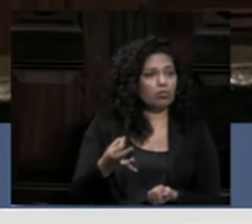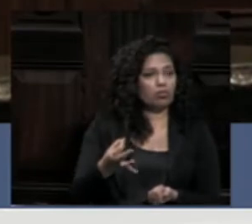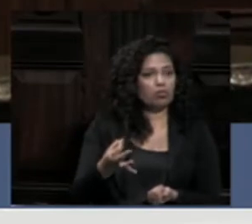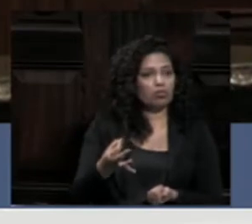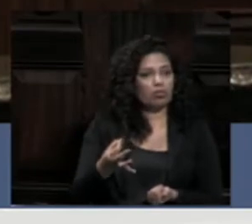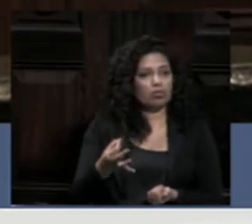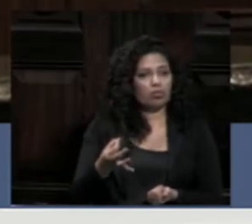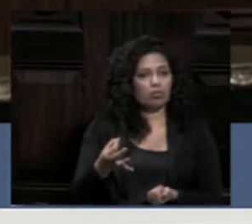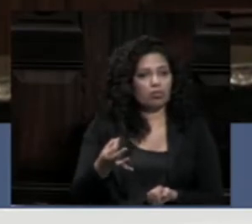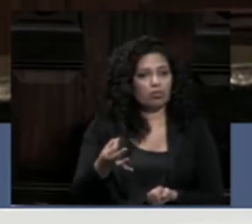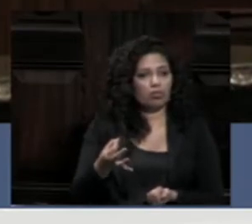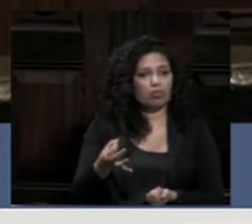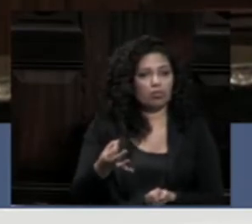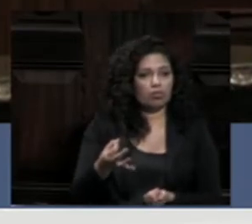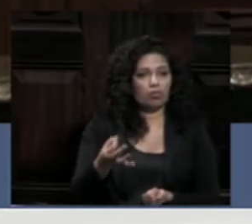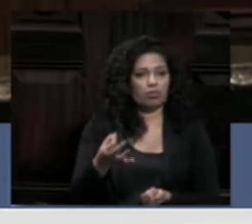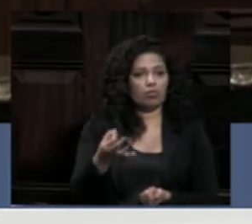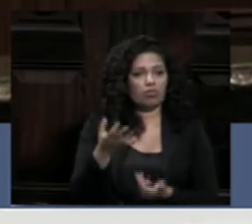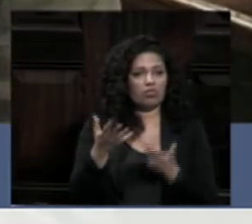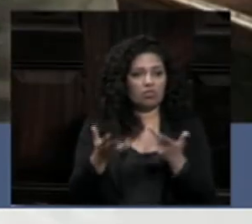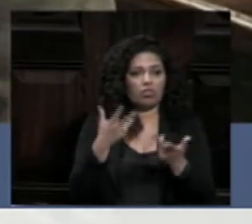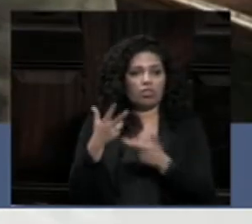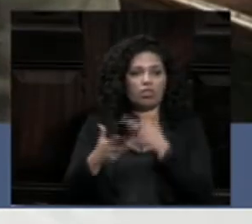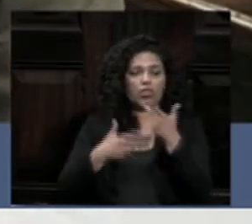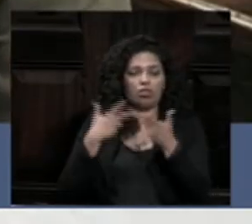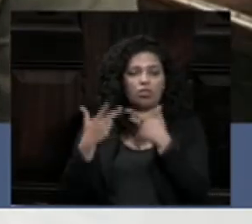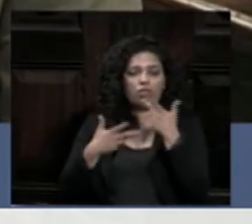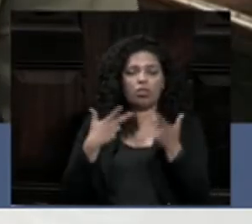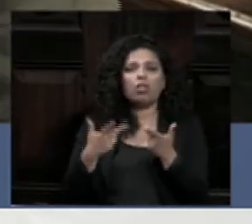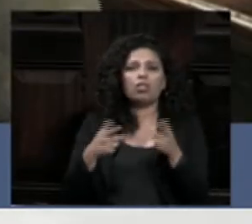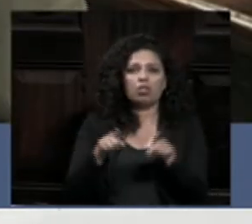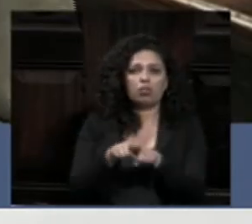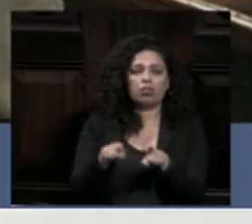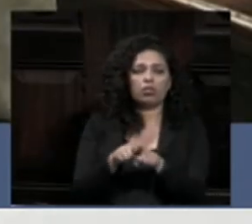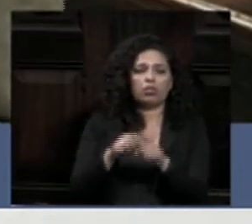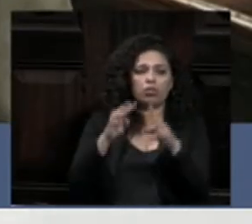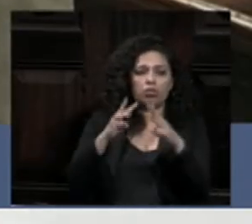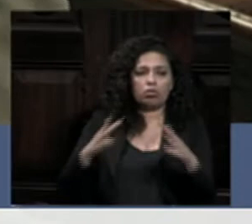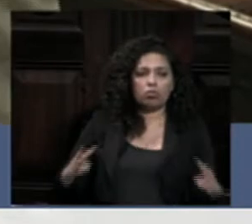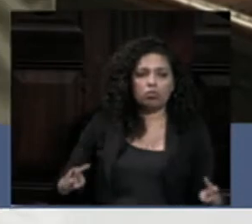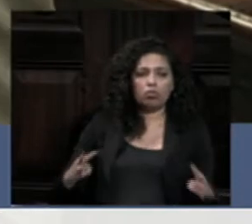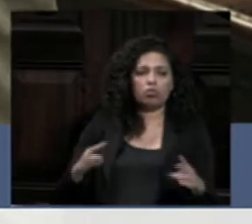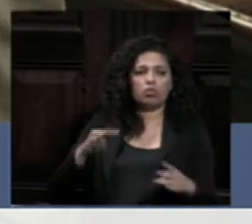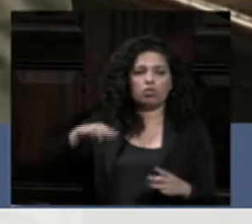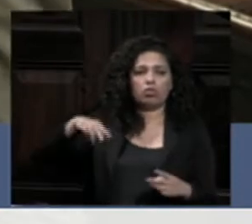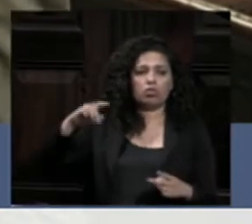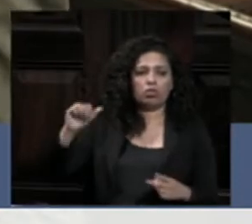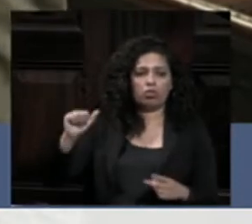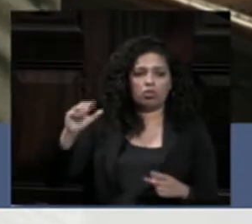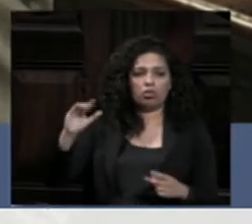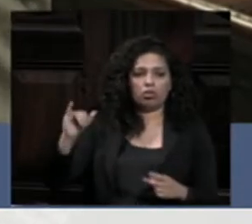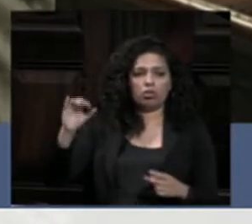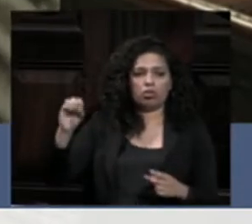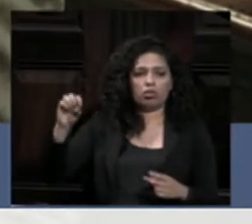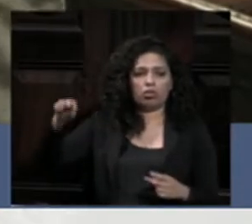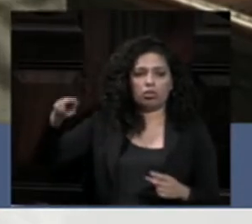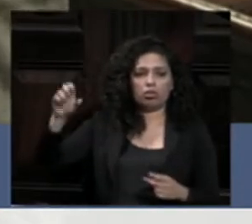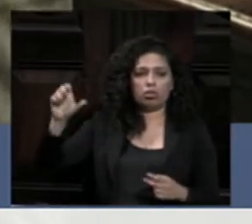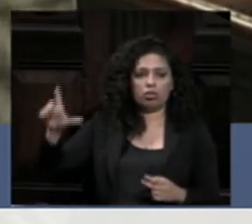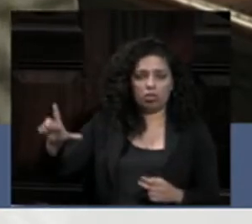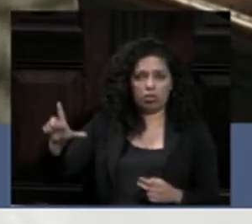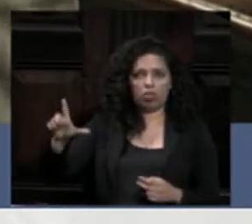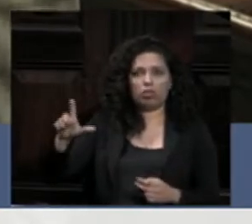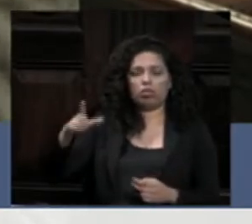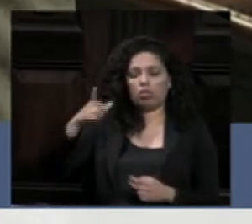primeiro, colaborar com a fala de Vossa Excelência, lamentar o incêndio. Acho que lastimável, não dá nem para